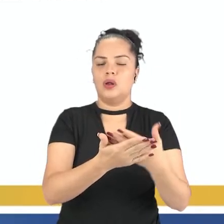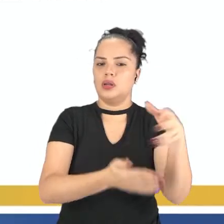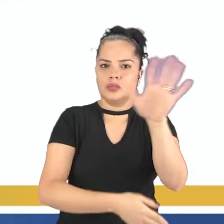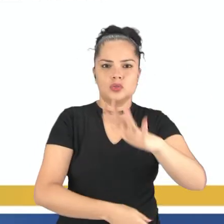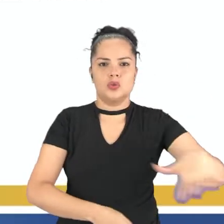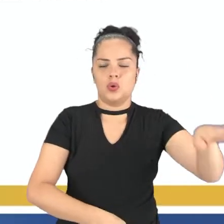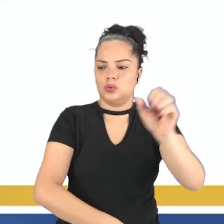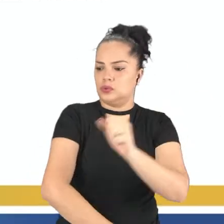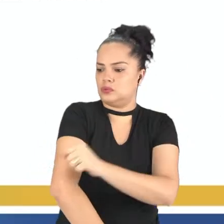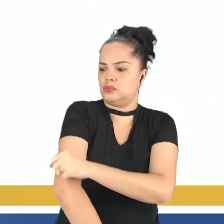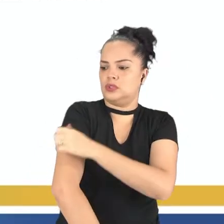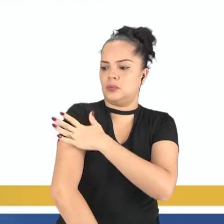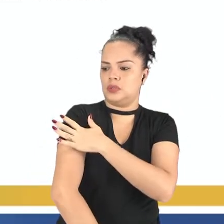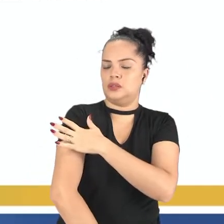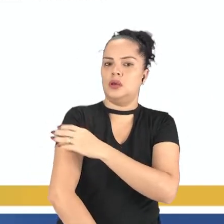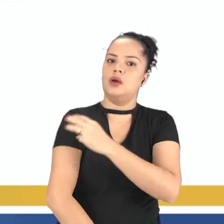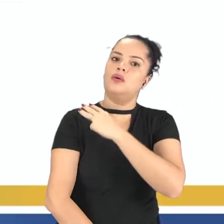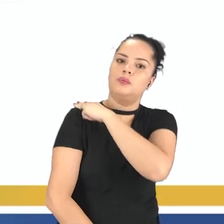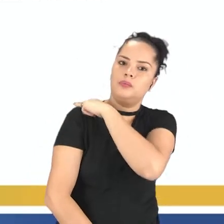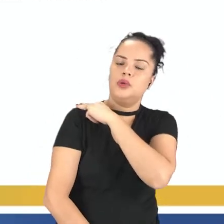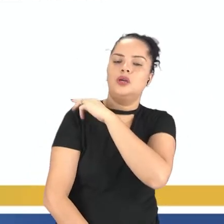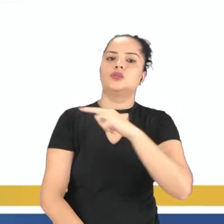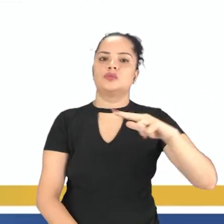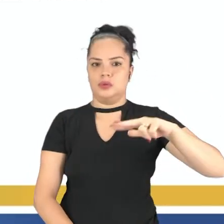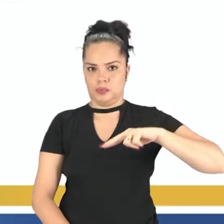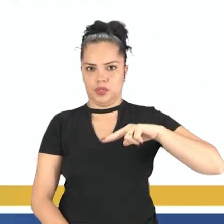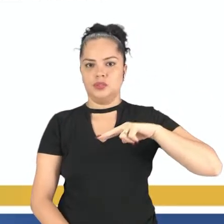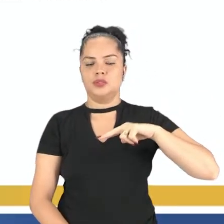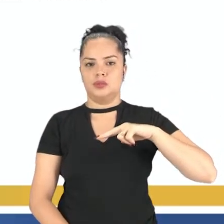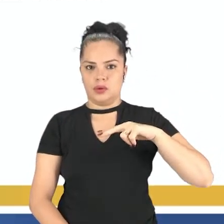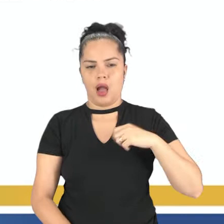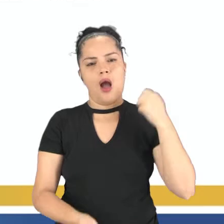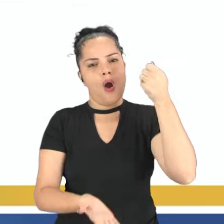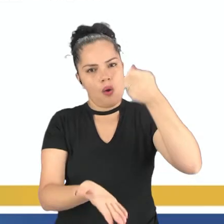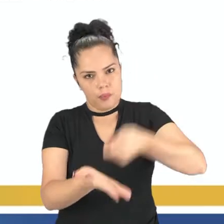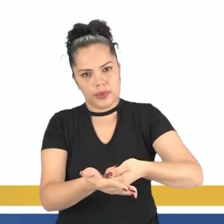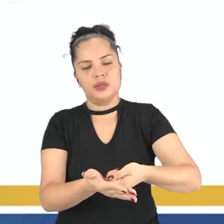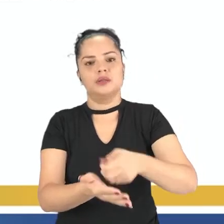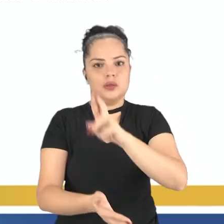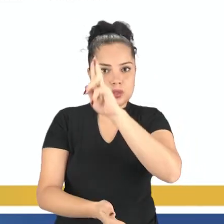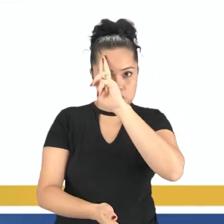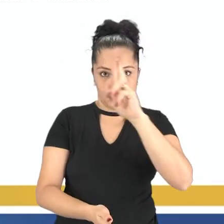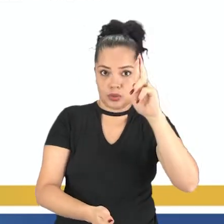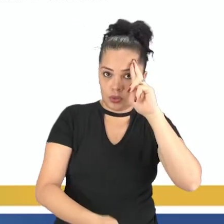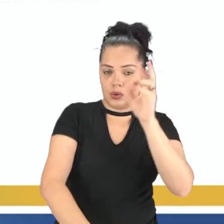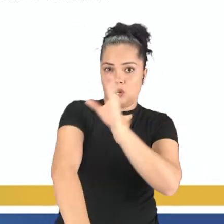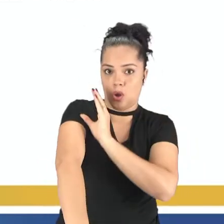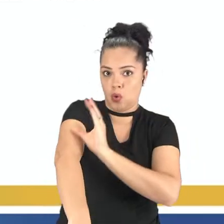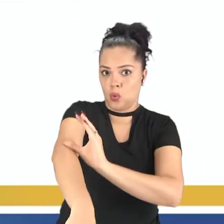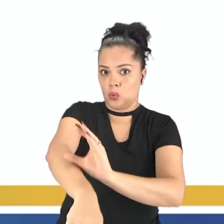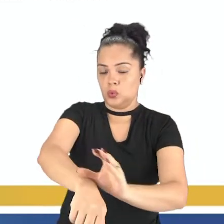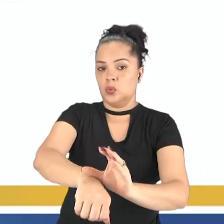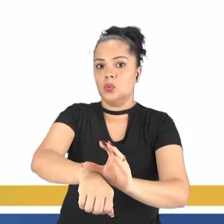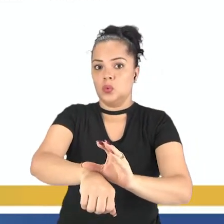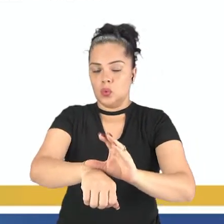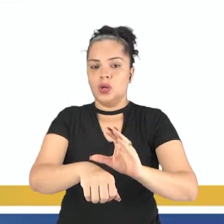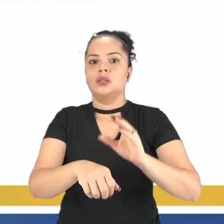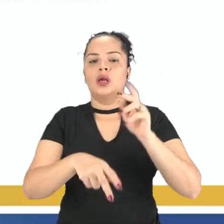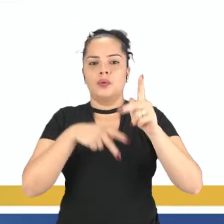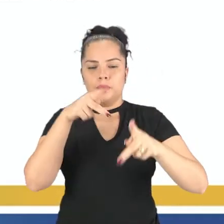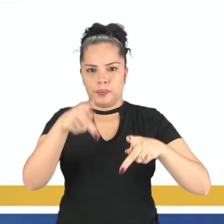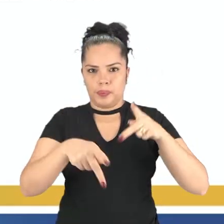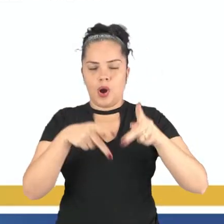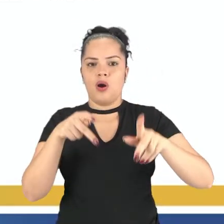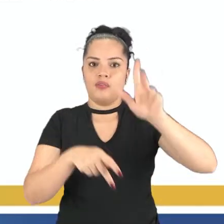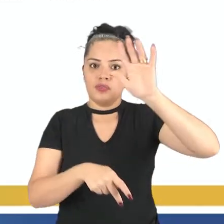médio, públicos e privados, torna-se obrigatório o estudo da história e cultura afro-brasileira e indígena. No ano de